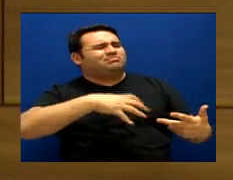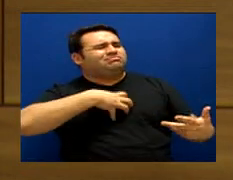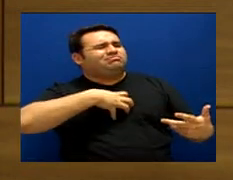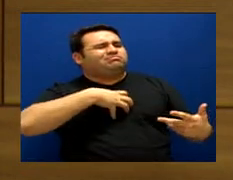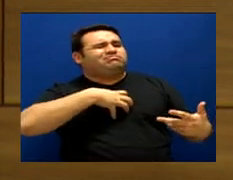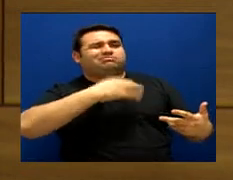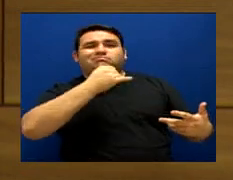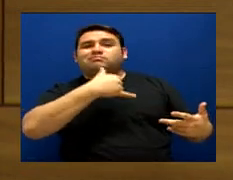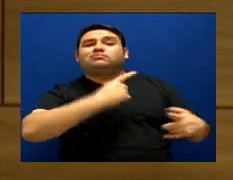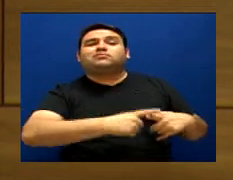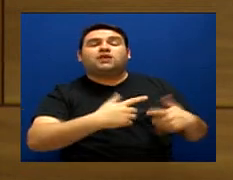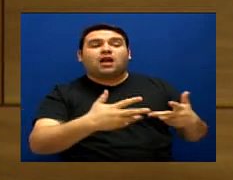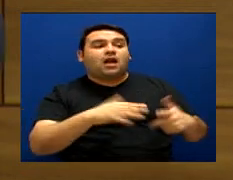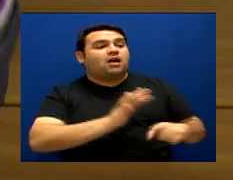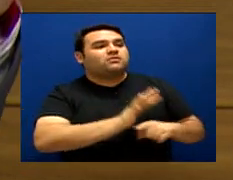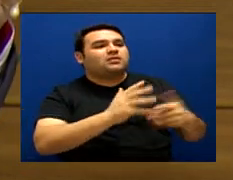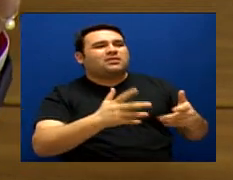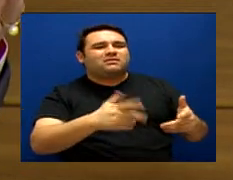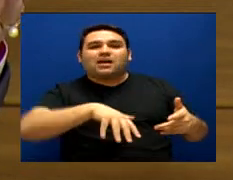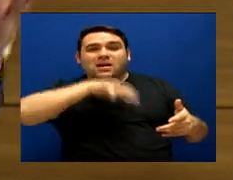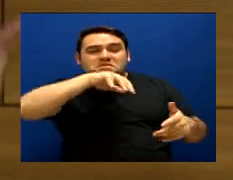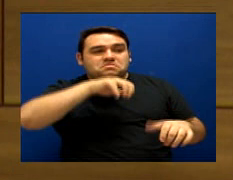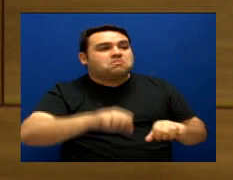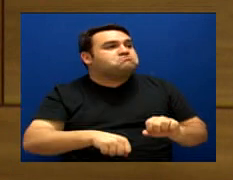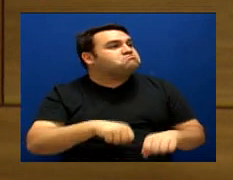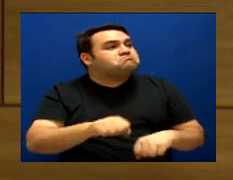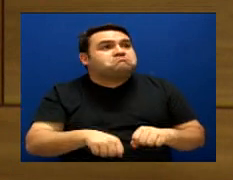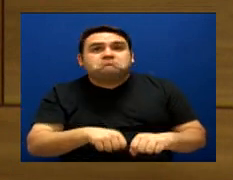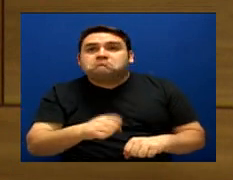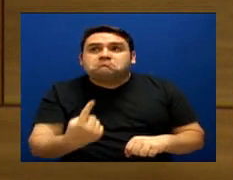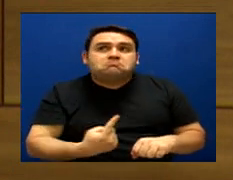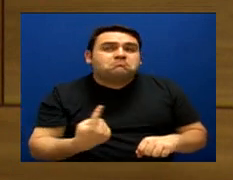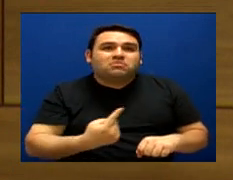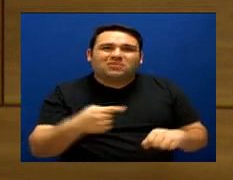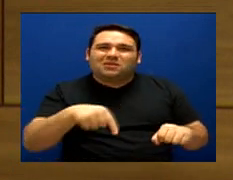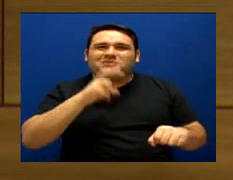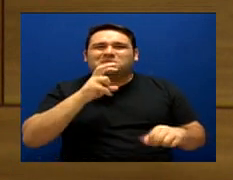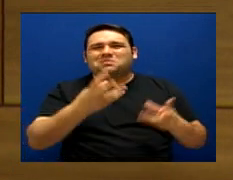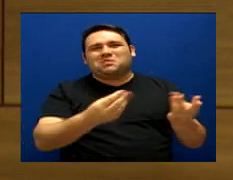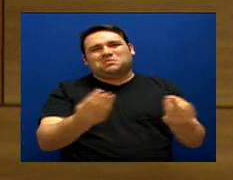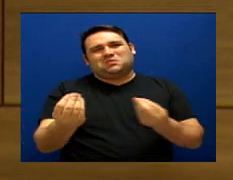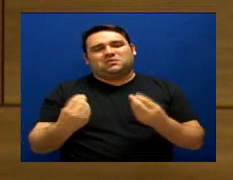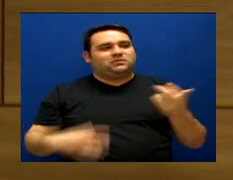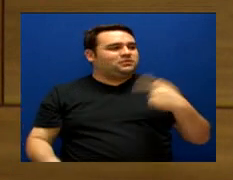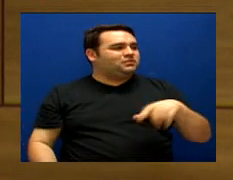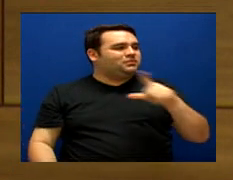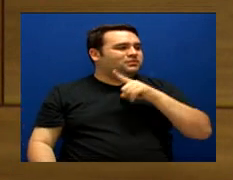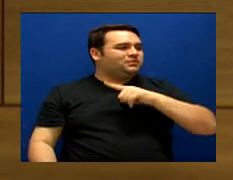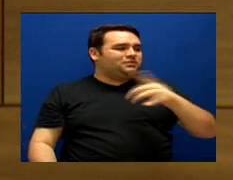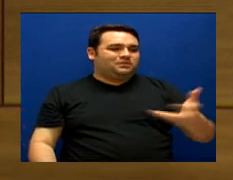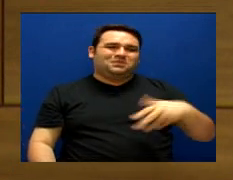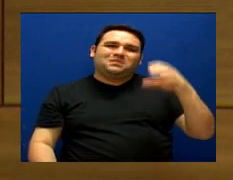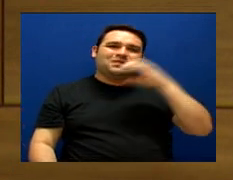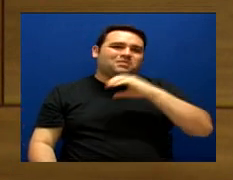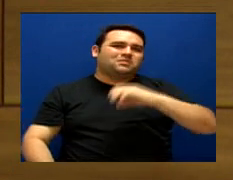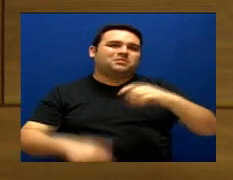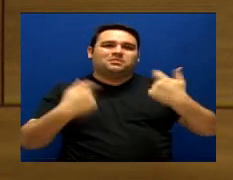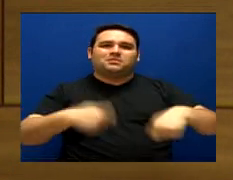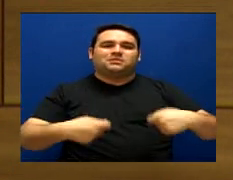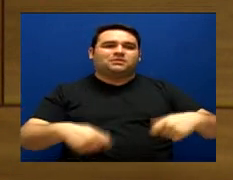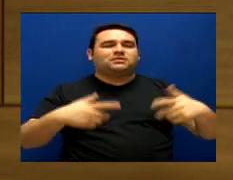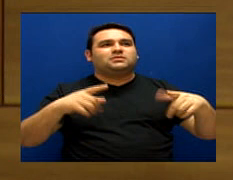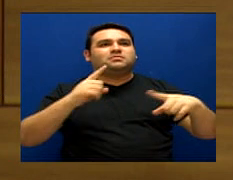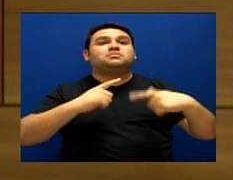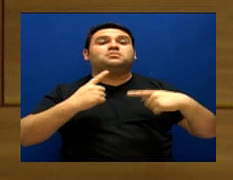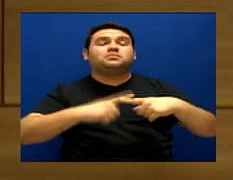na gente, porque a gente quer ajudar, a gente vê animal andando na rua sozinho, e é bastante Sorocaba. Então, isso é urgente, o município, ou até